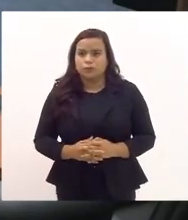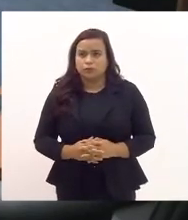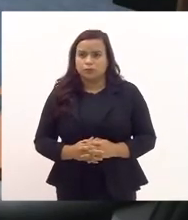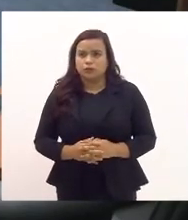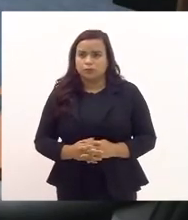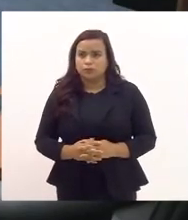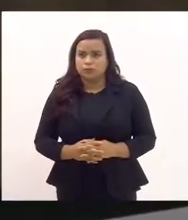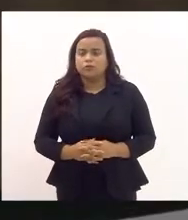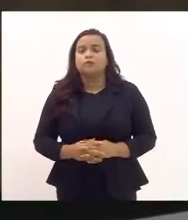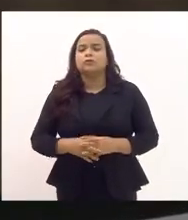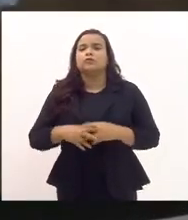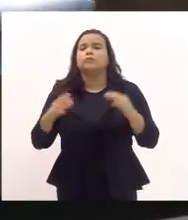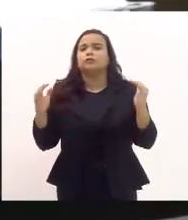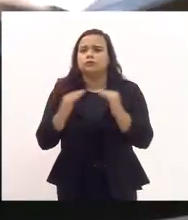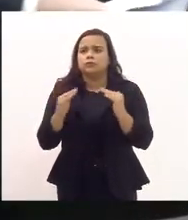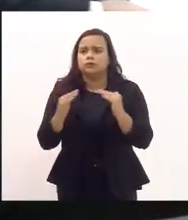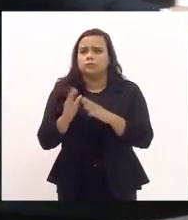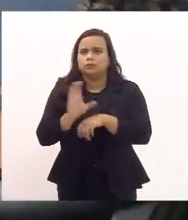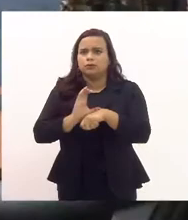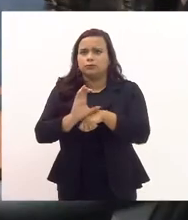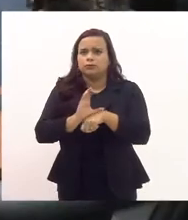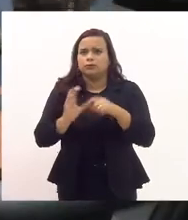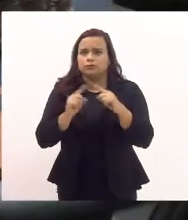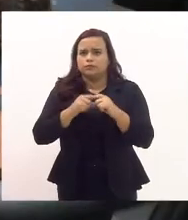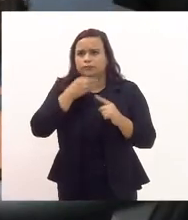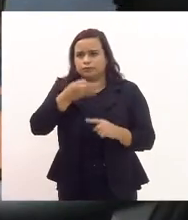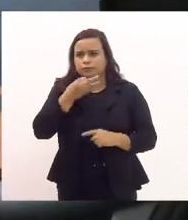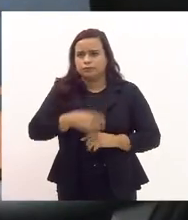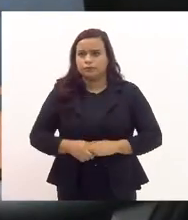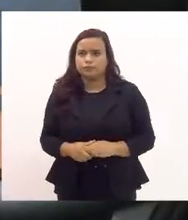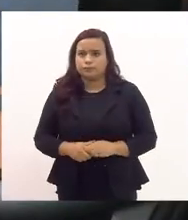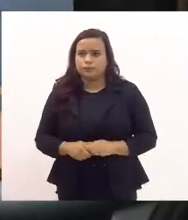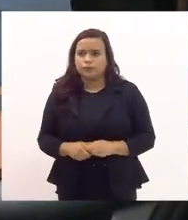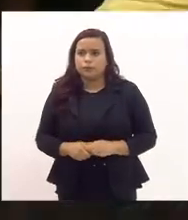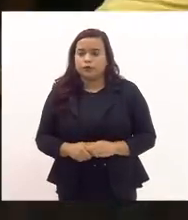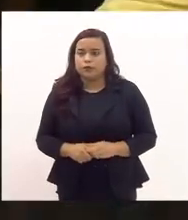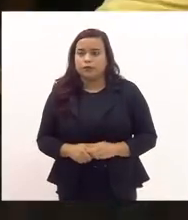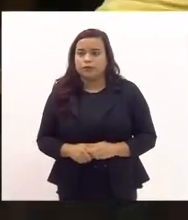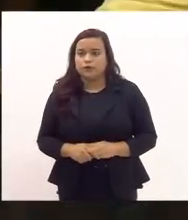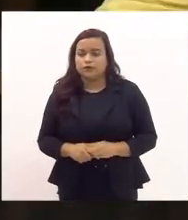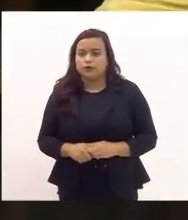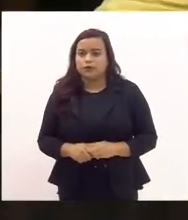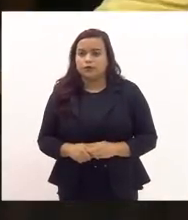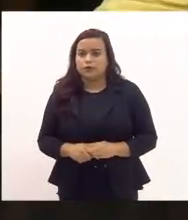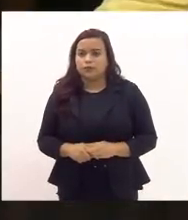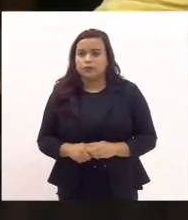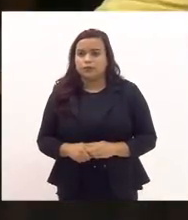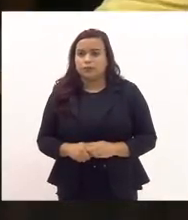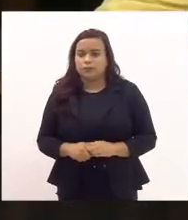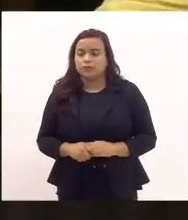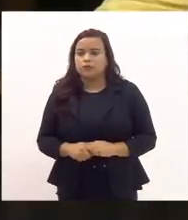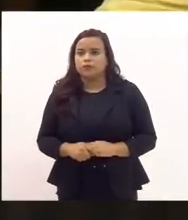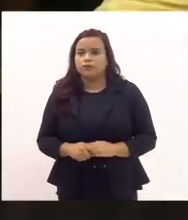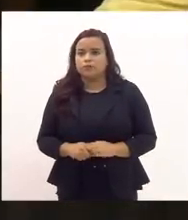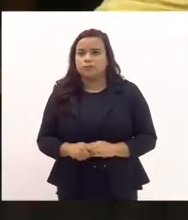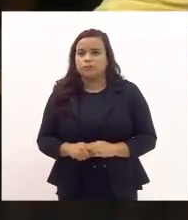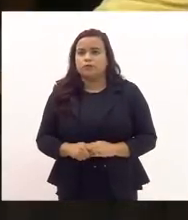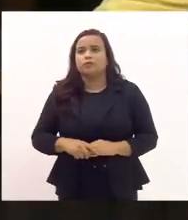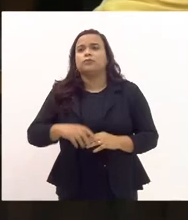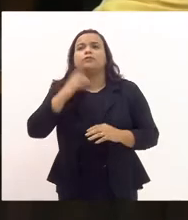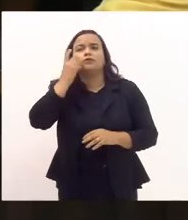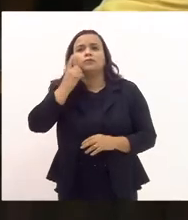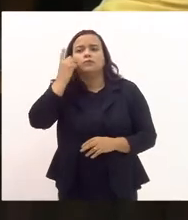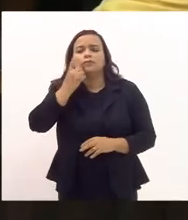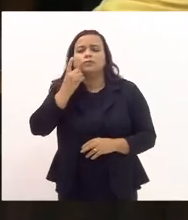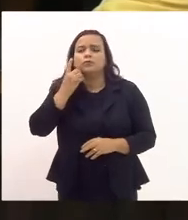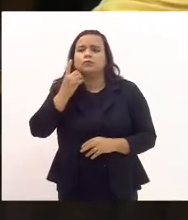oi para você para condicionalidade em a comissão de Defesa Civil Deputado rosenverg Reis